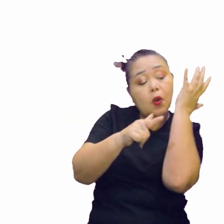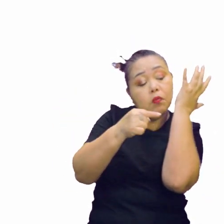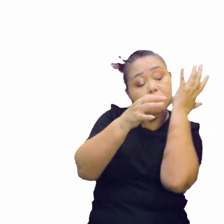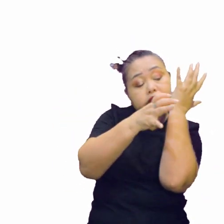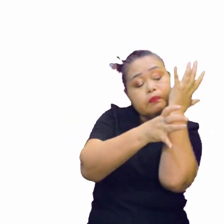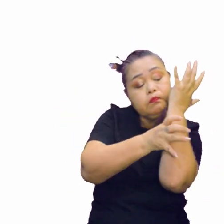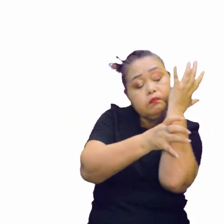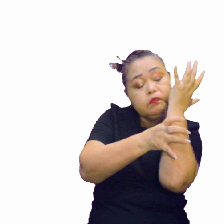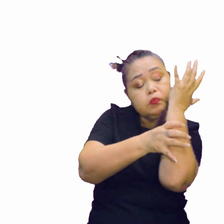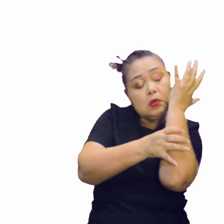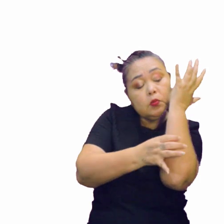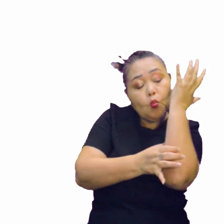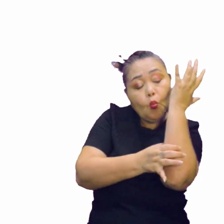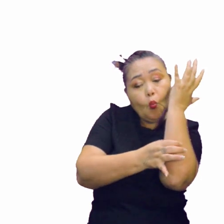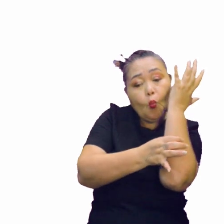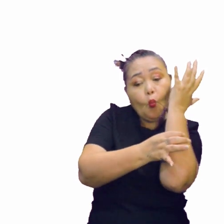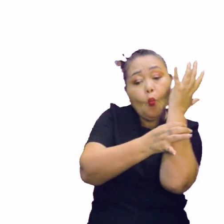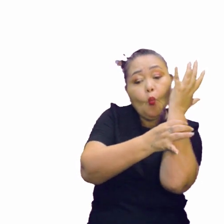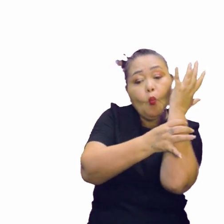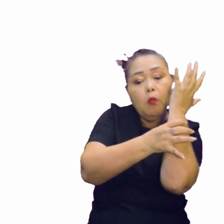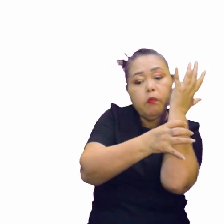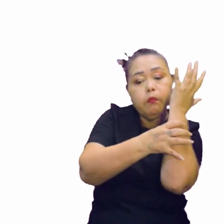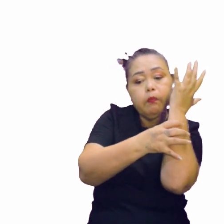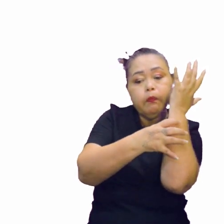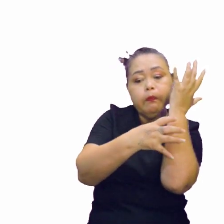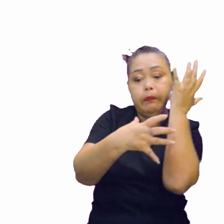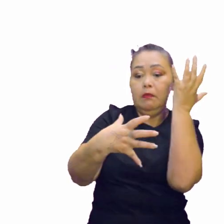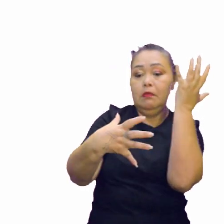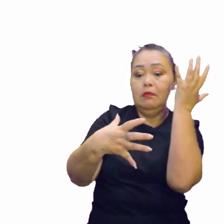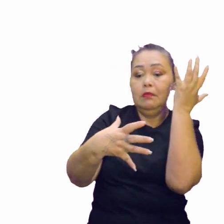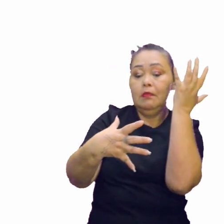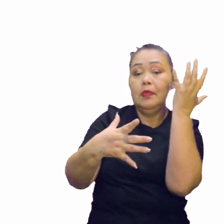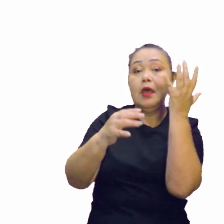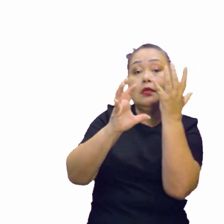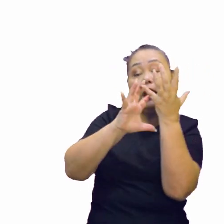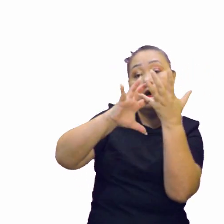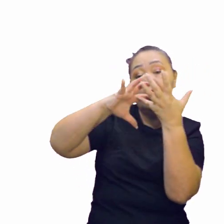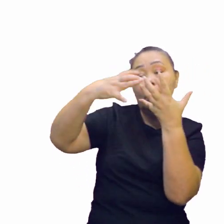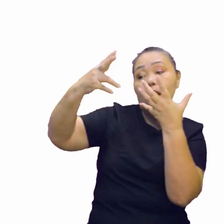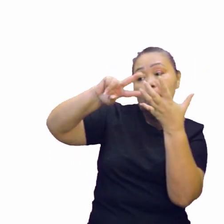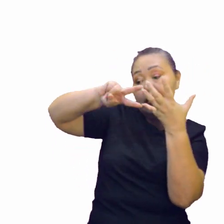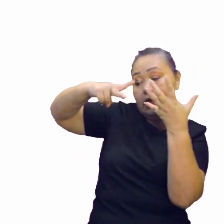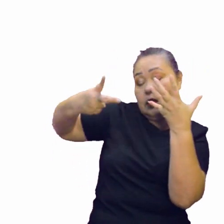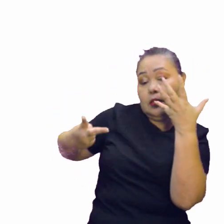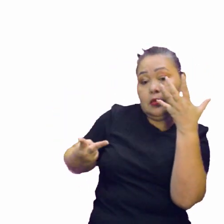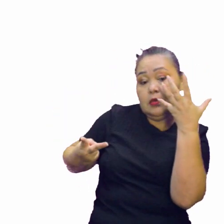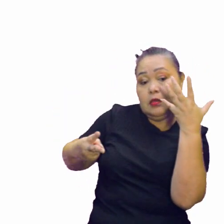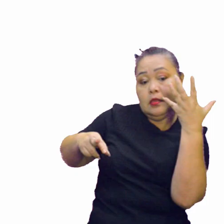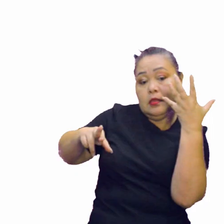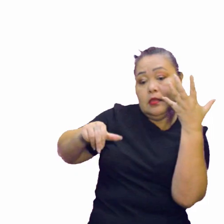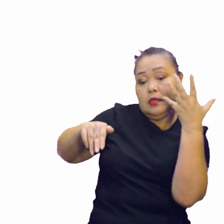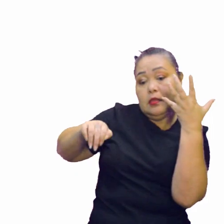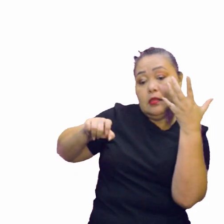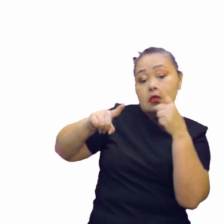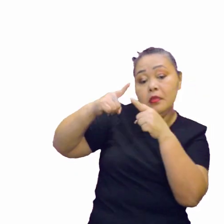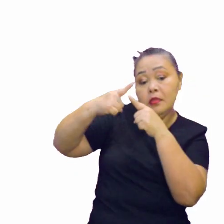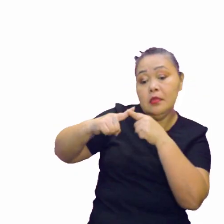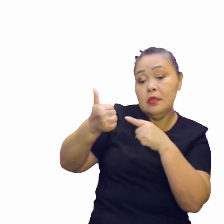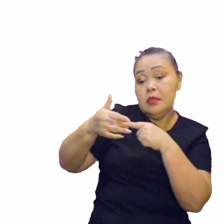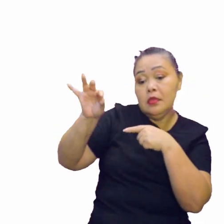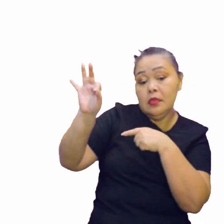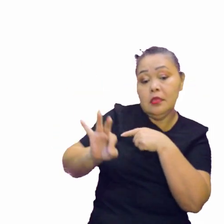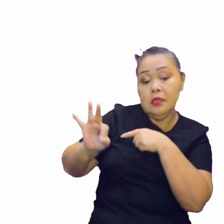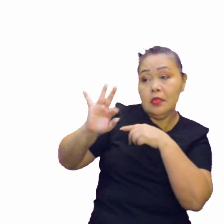A largura da copa é inverso à distância entre os ranks, multiplicado por 100 da cobertura da